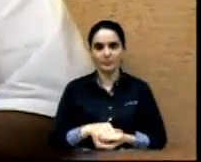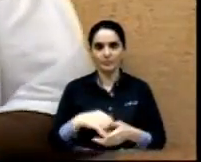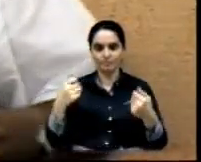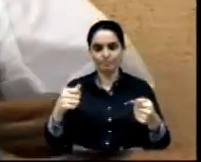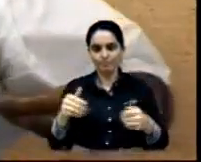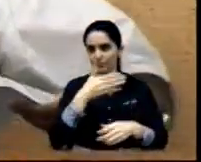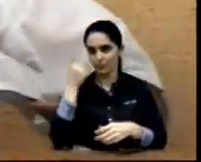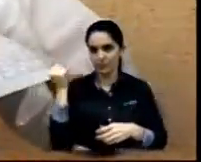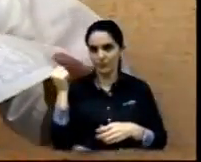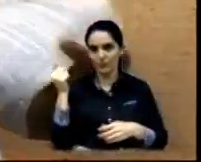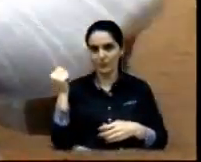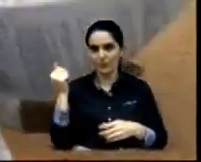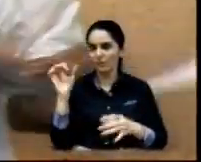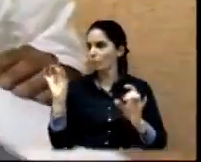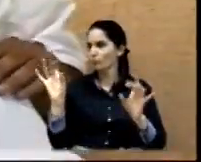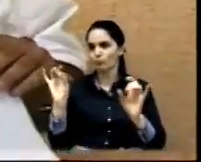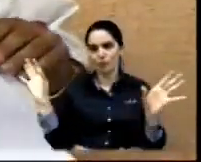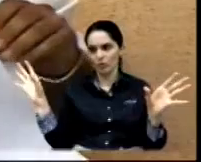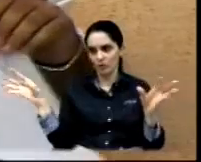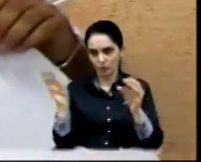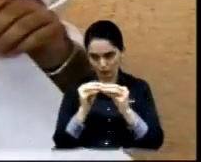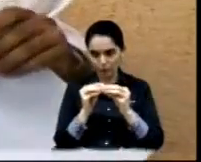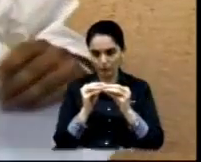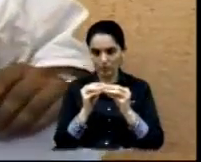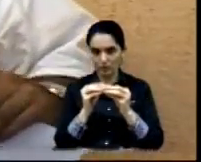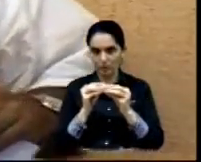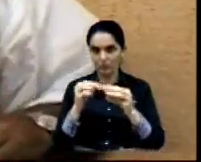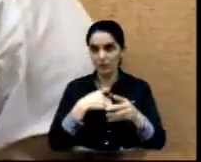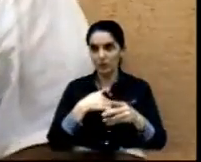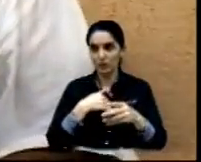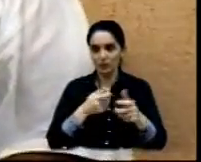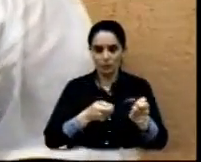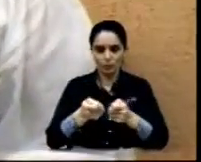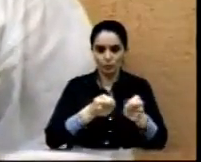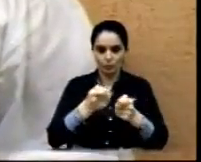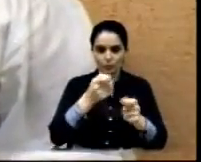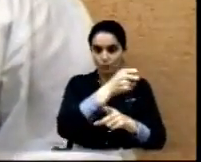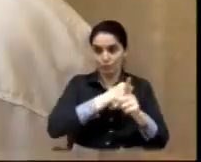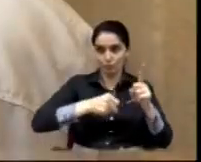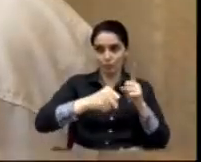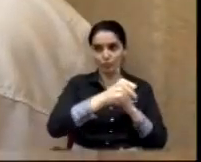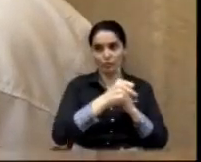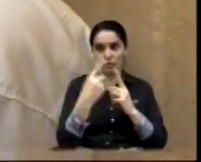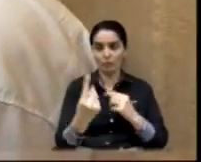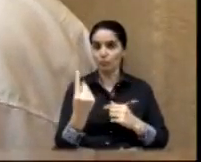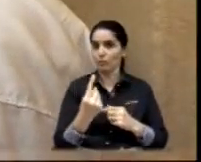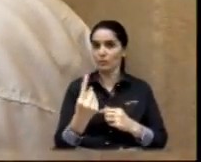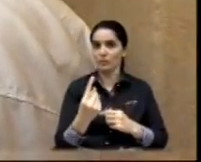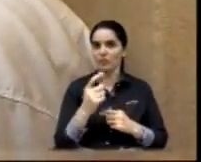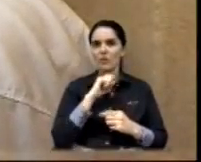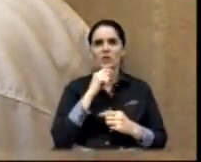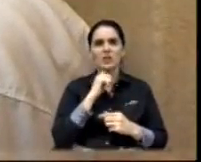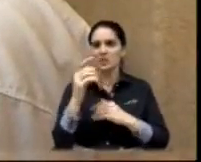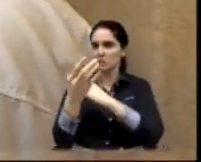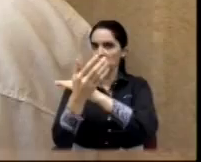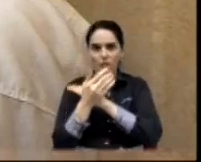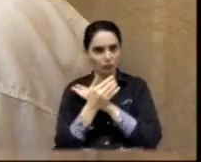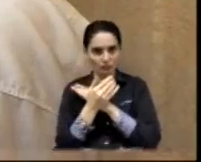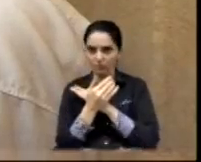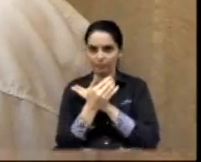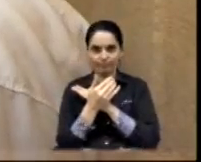Então, basicamente é isso, pessoal. Eu faço o controle social sozinho, sem ninguém para me ajudar.